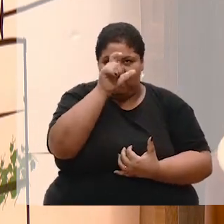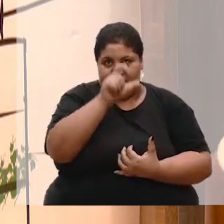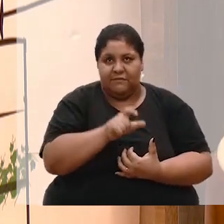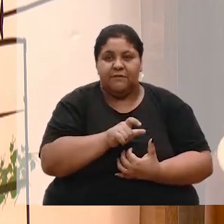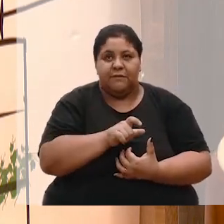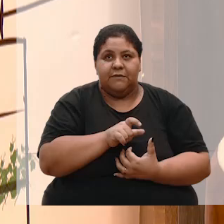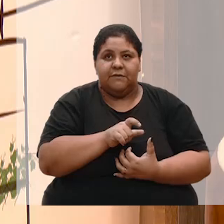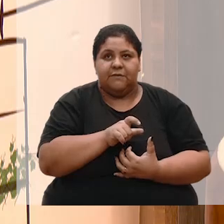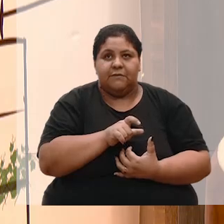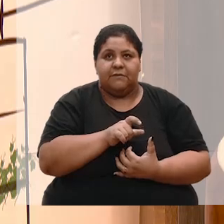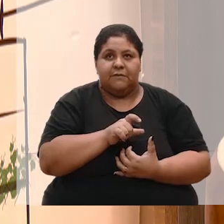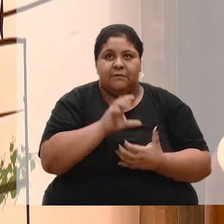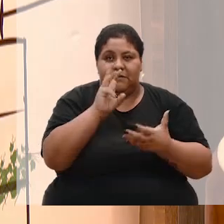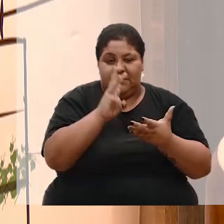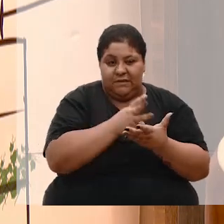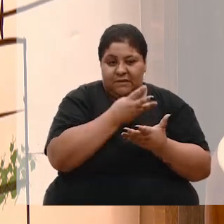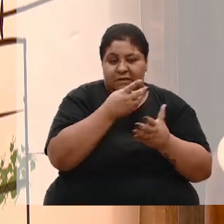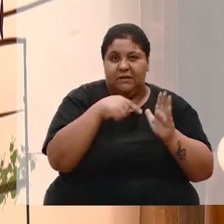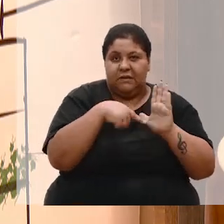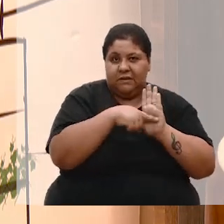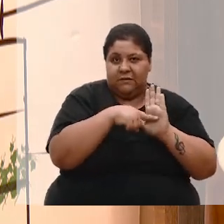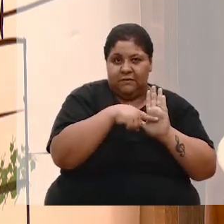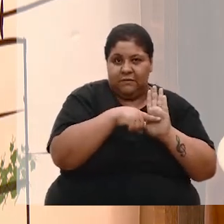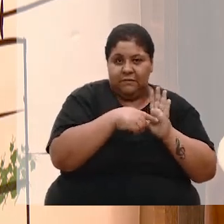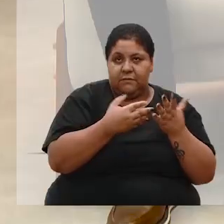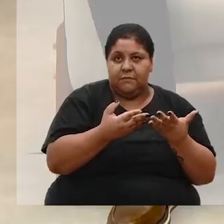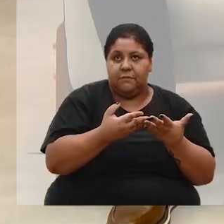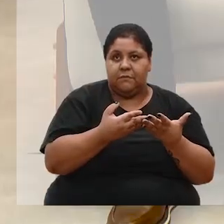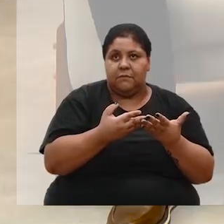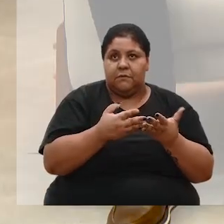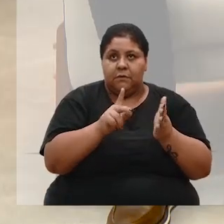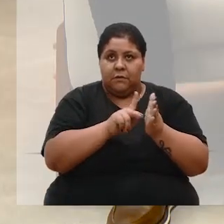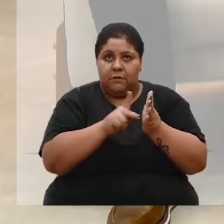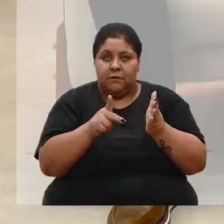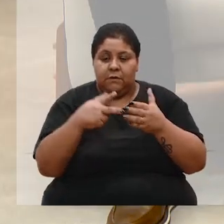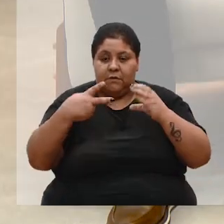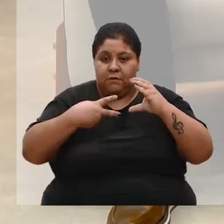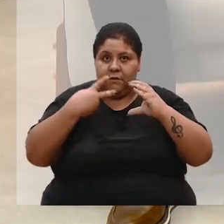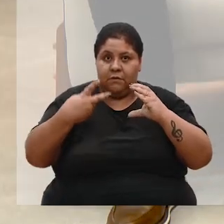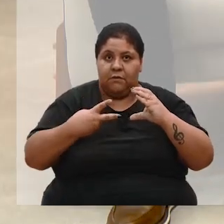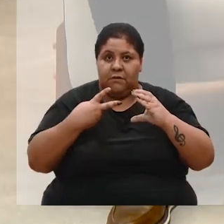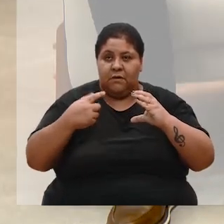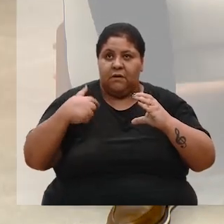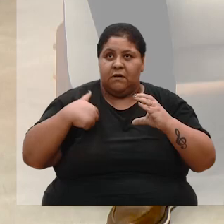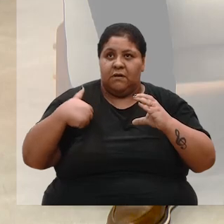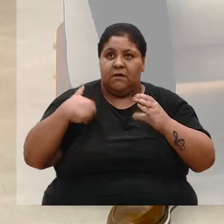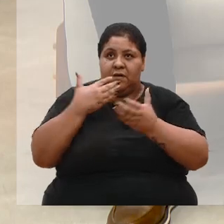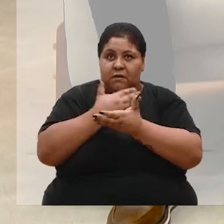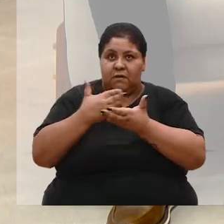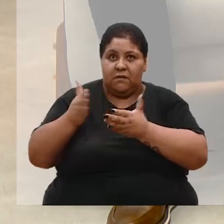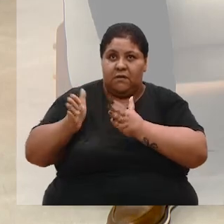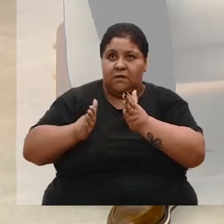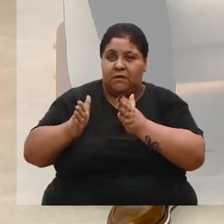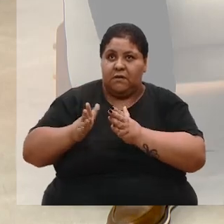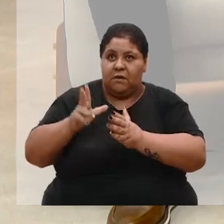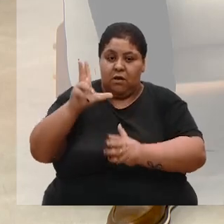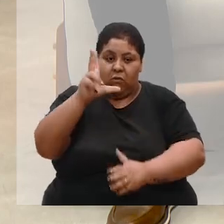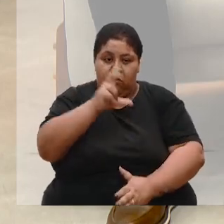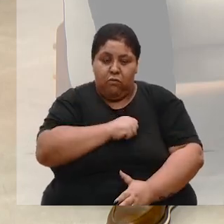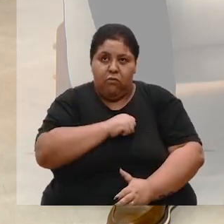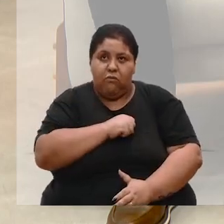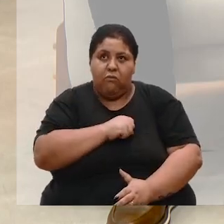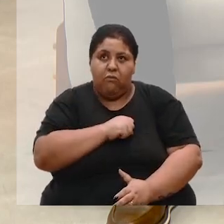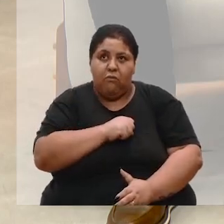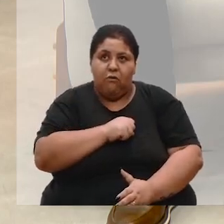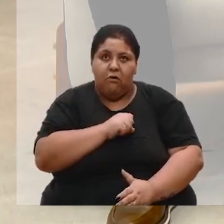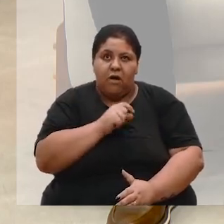deixam mensagens negativas em tudo, né? A própria Câmara de Vereadores, quando eu assumi aqui um período, nossa, uma matéria aqui foi